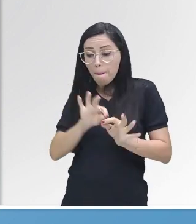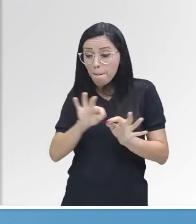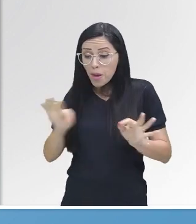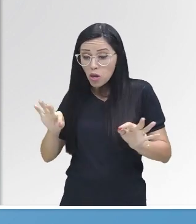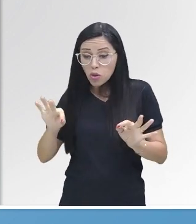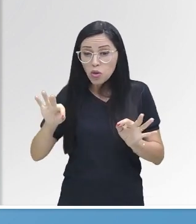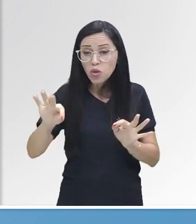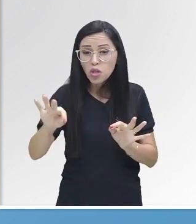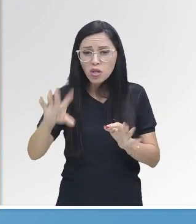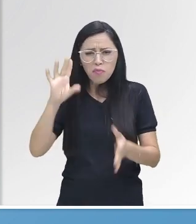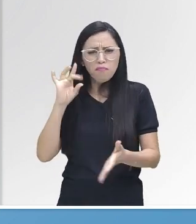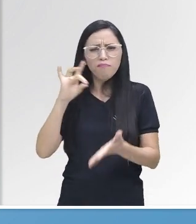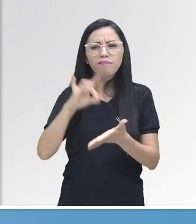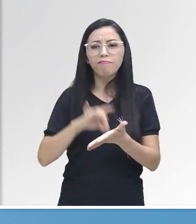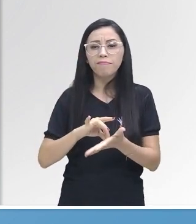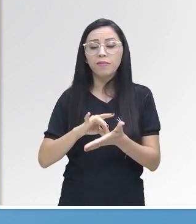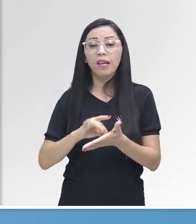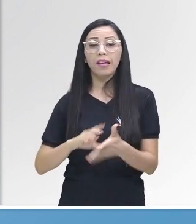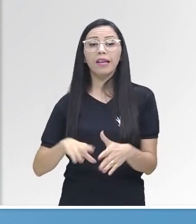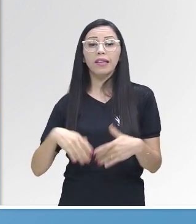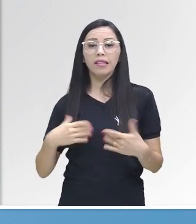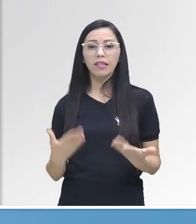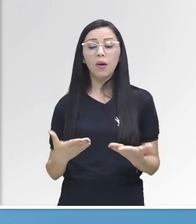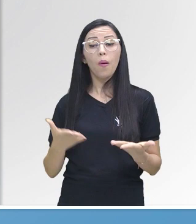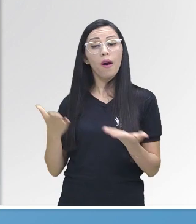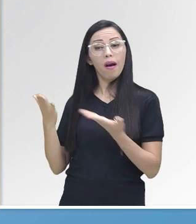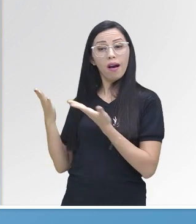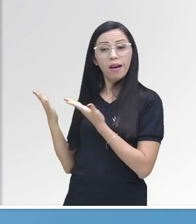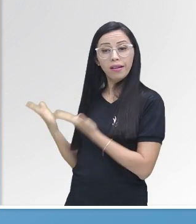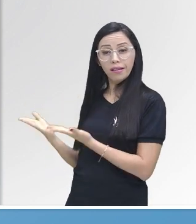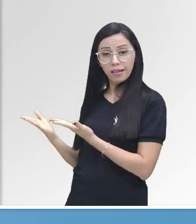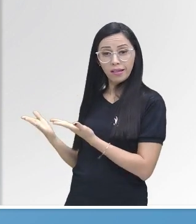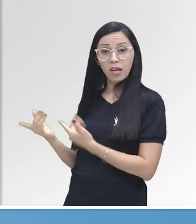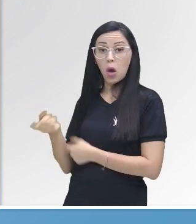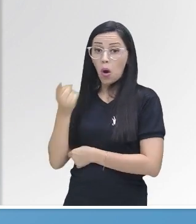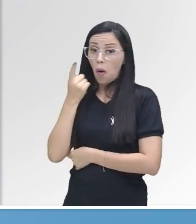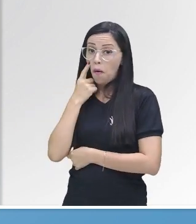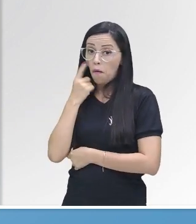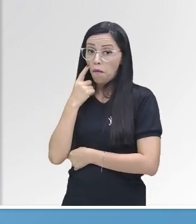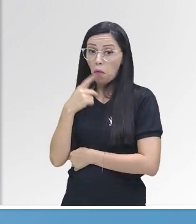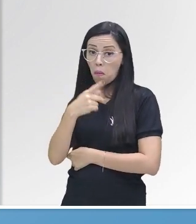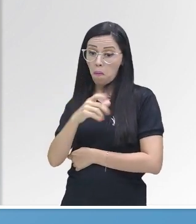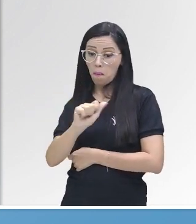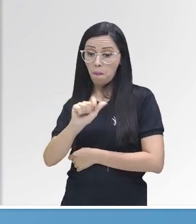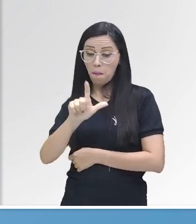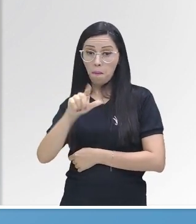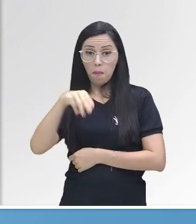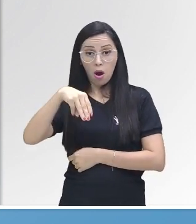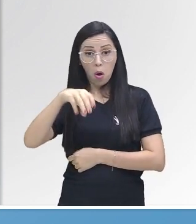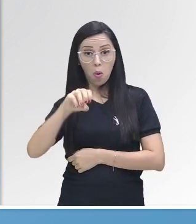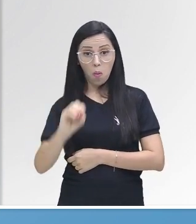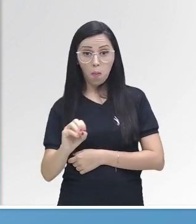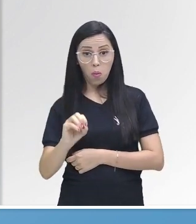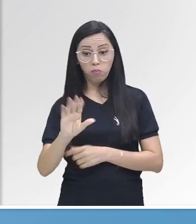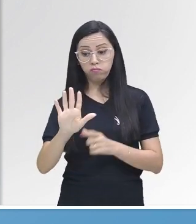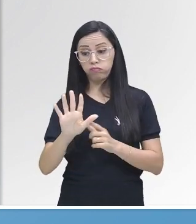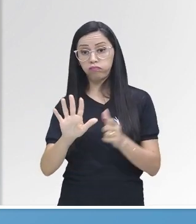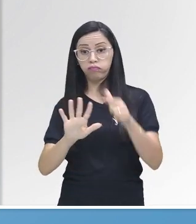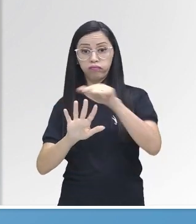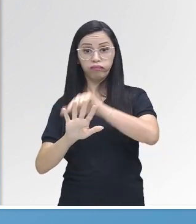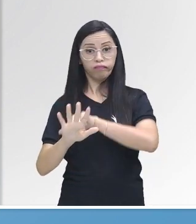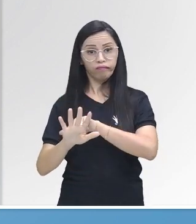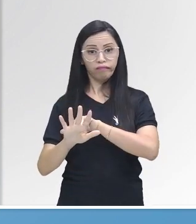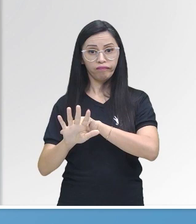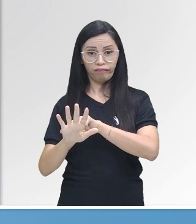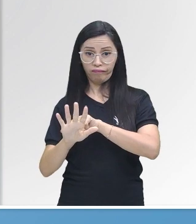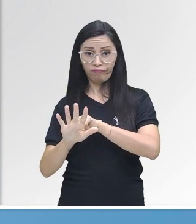E aqui, nós vimos aqui que o palmo, Ele não é uma medida padrão. Temos